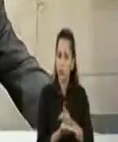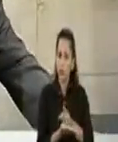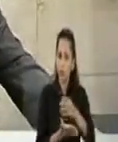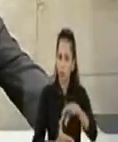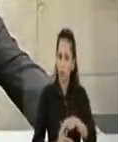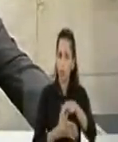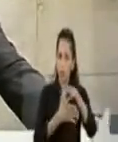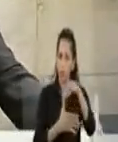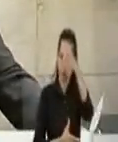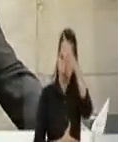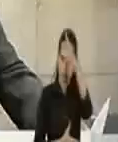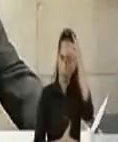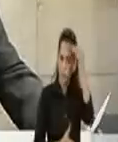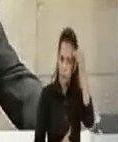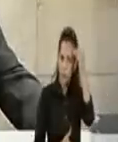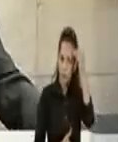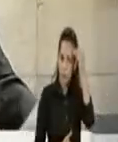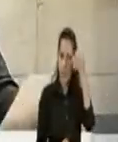seu mandato.